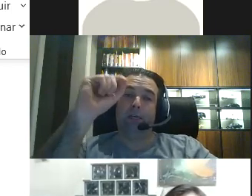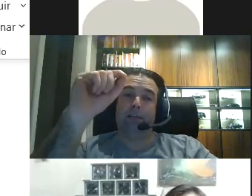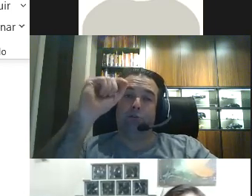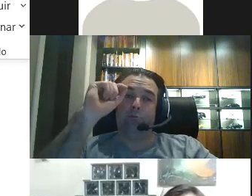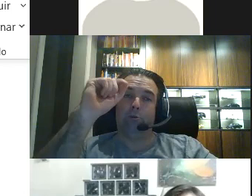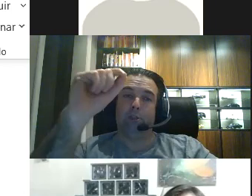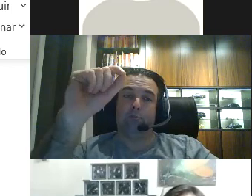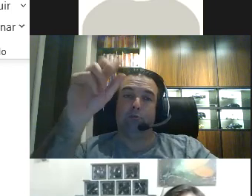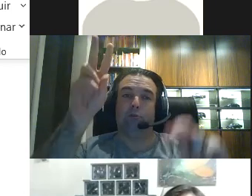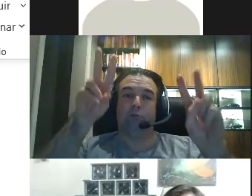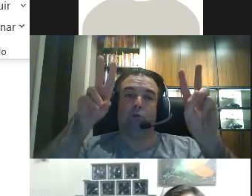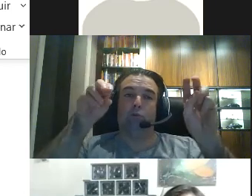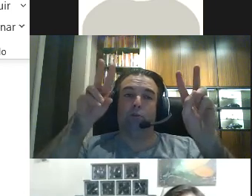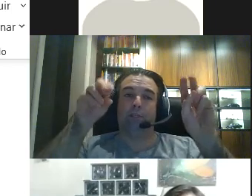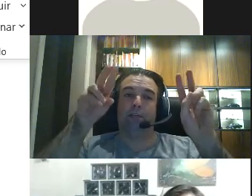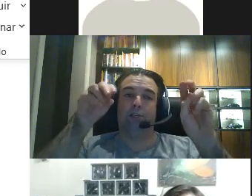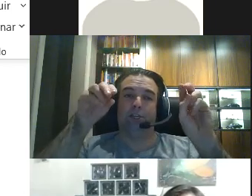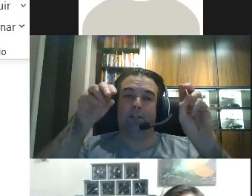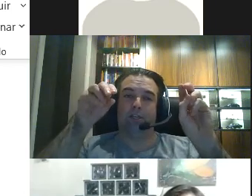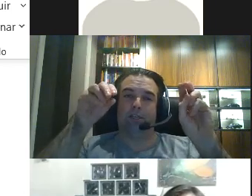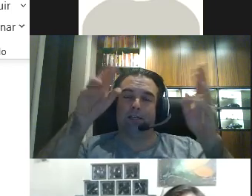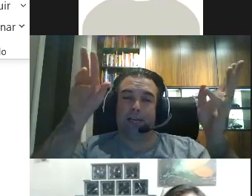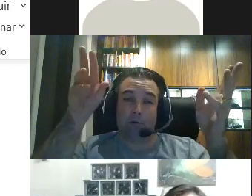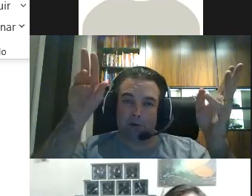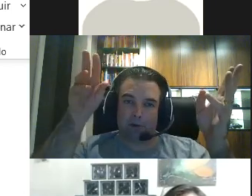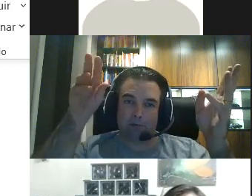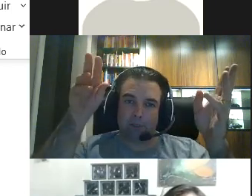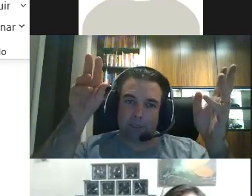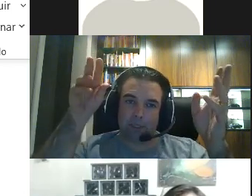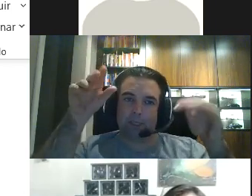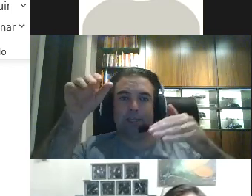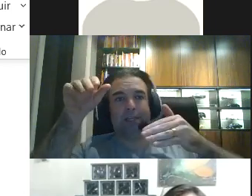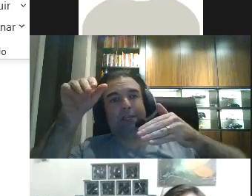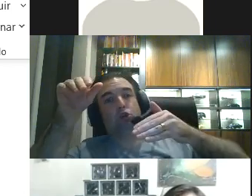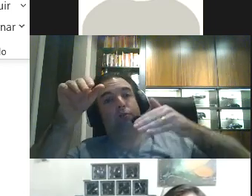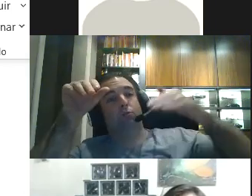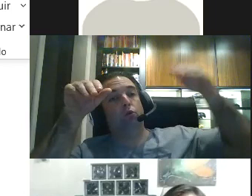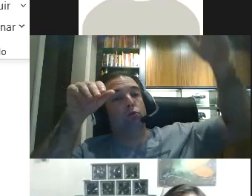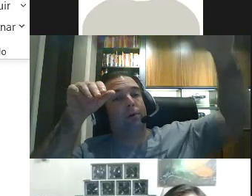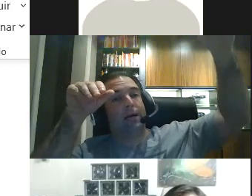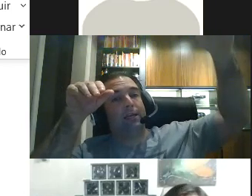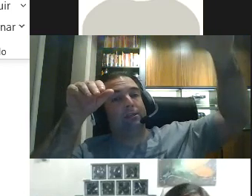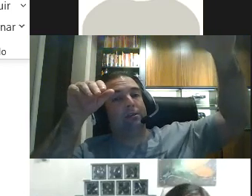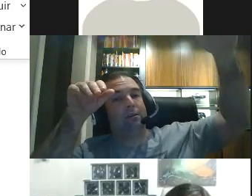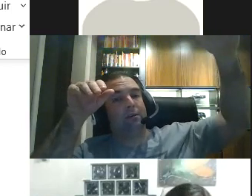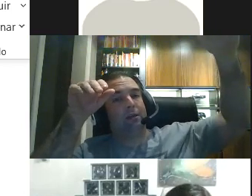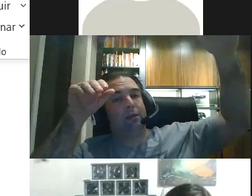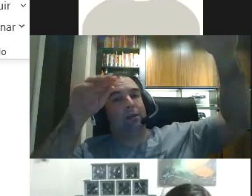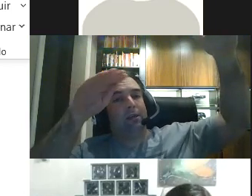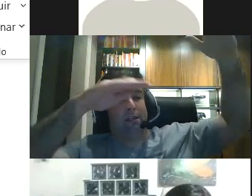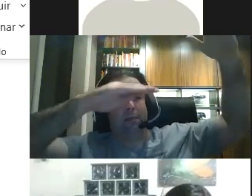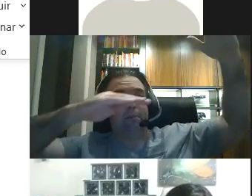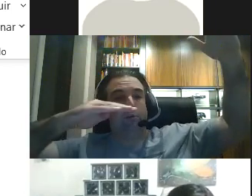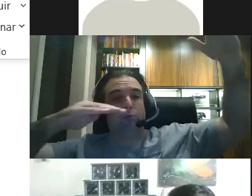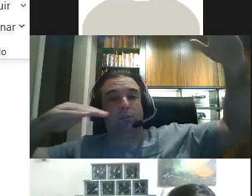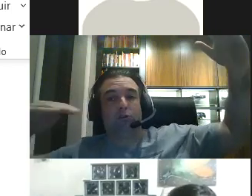mil litros por segundo constante? Claro que não é constante. Chove muito mais